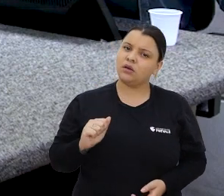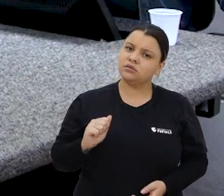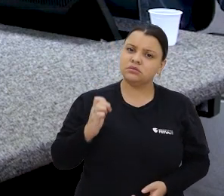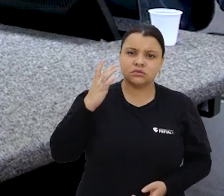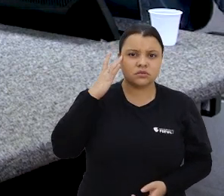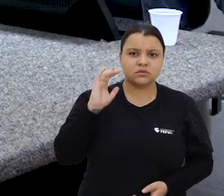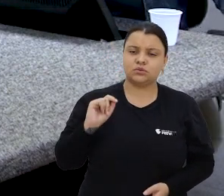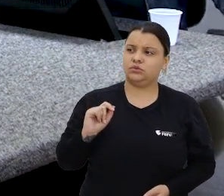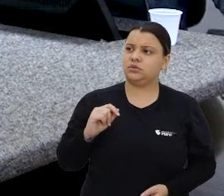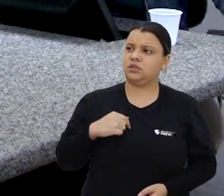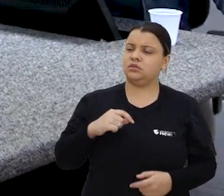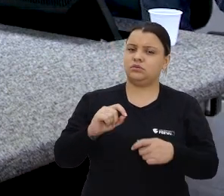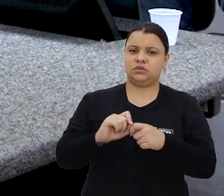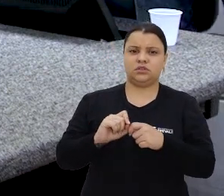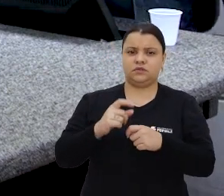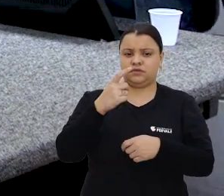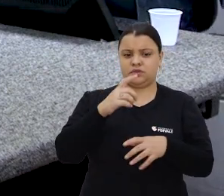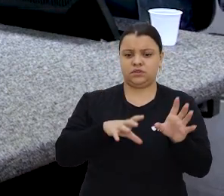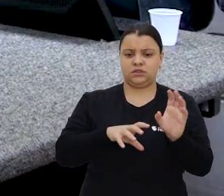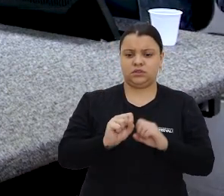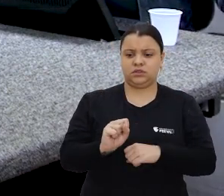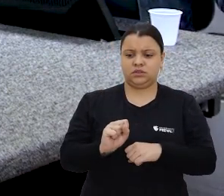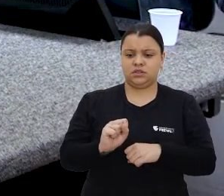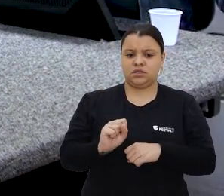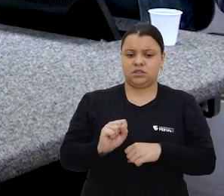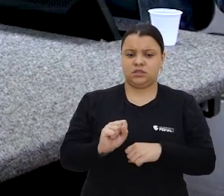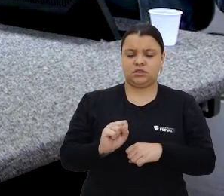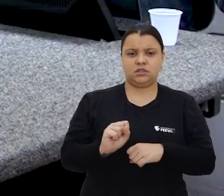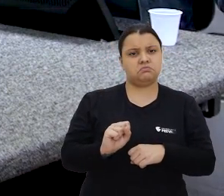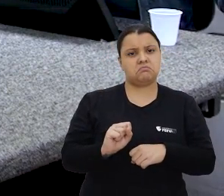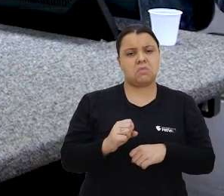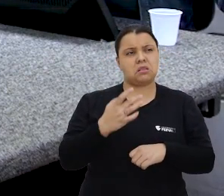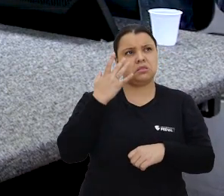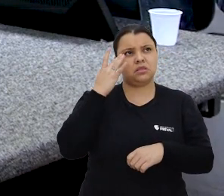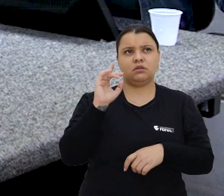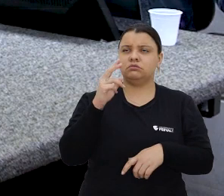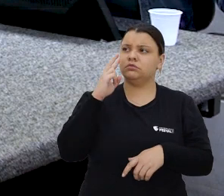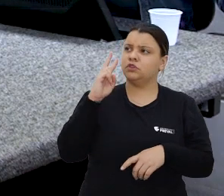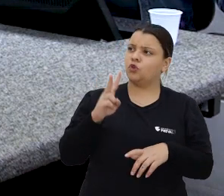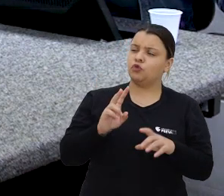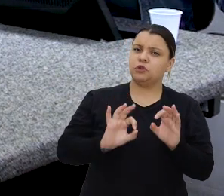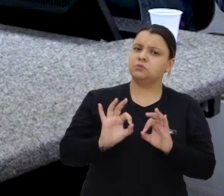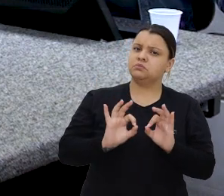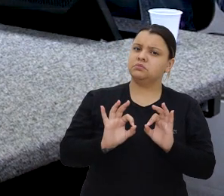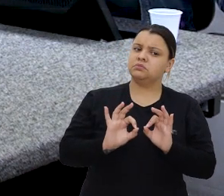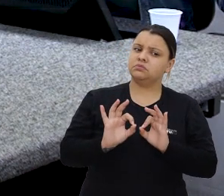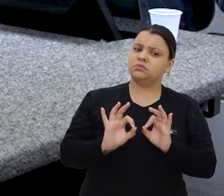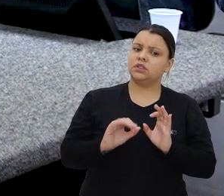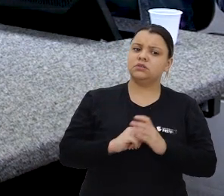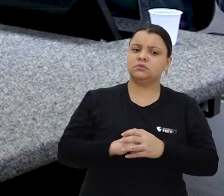fiz porque eu fiz o vestibular, e eu não vi nada sobre